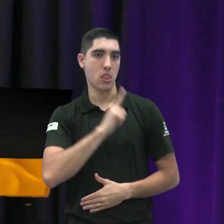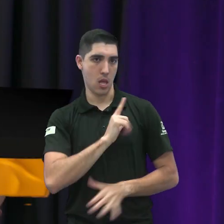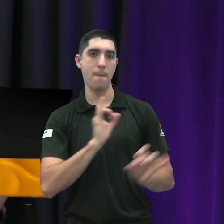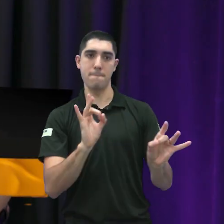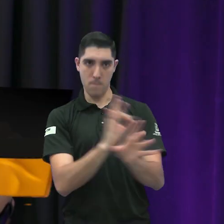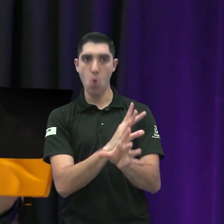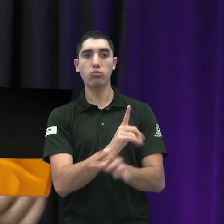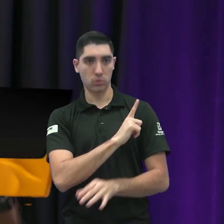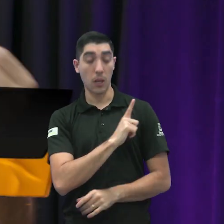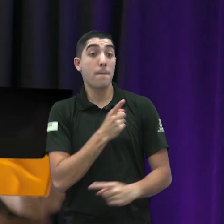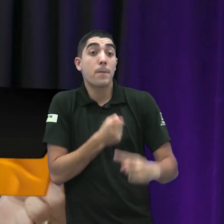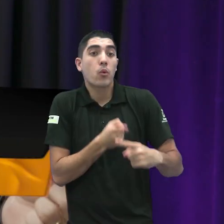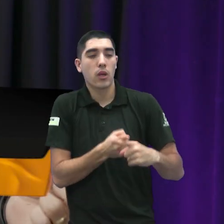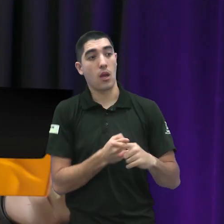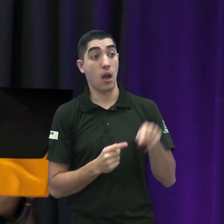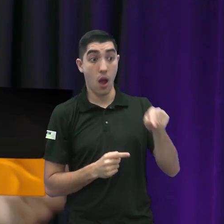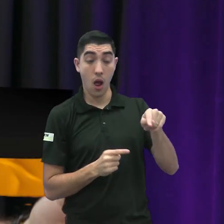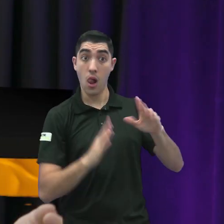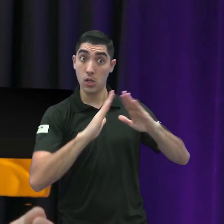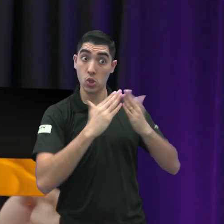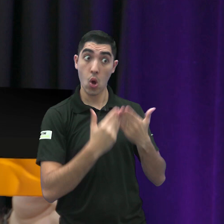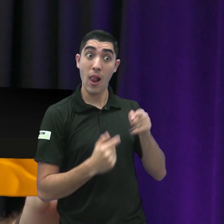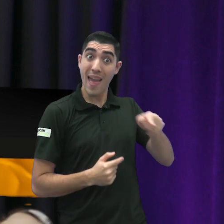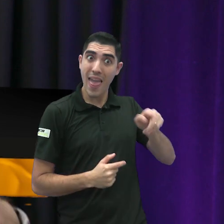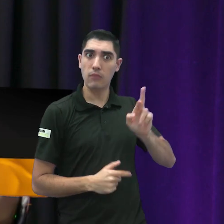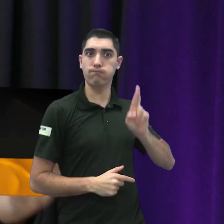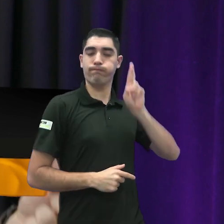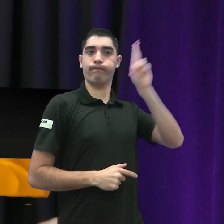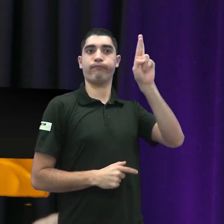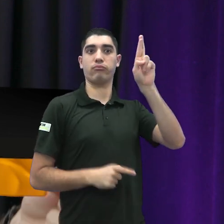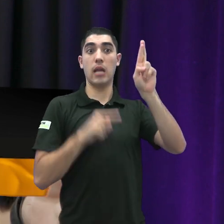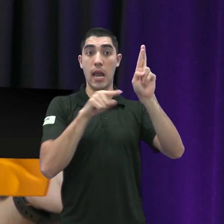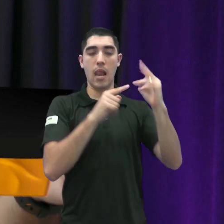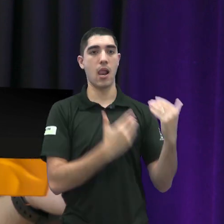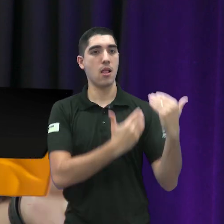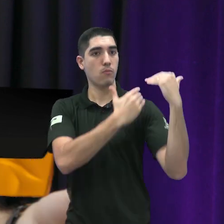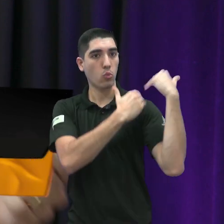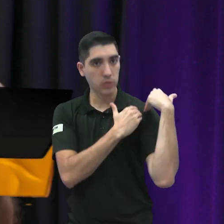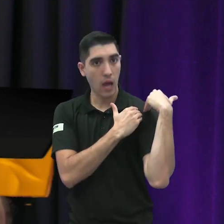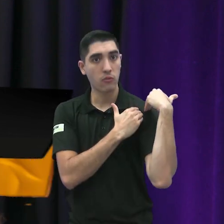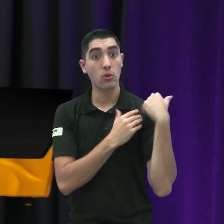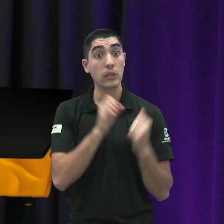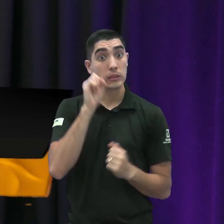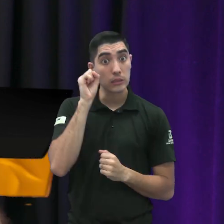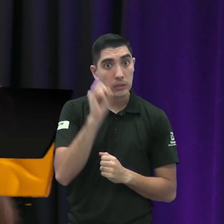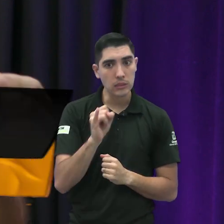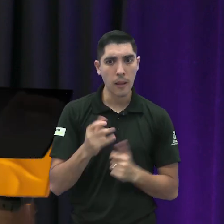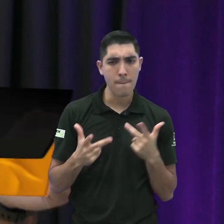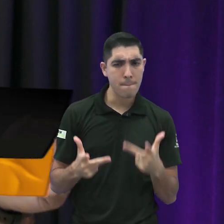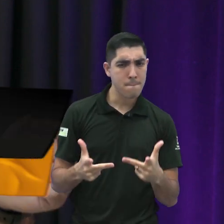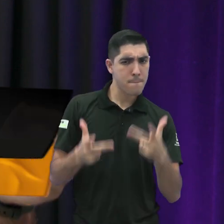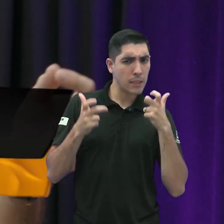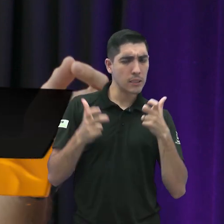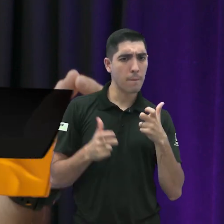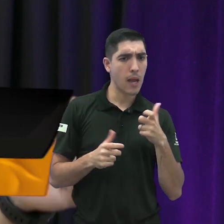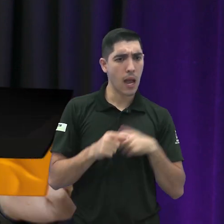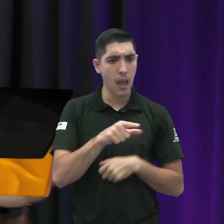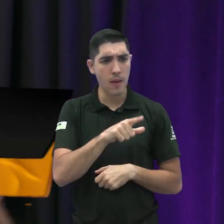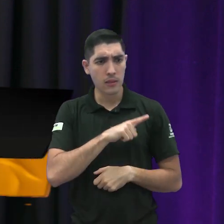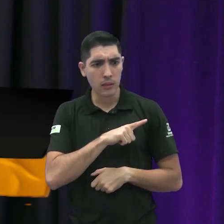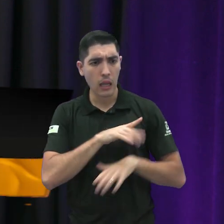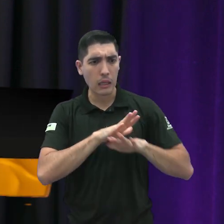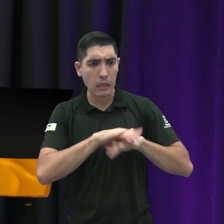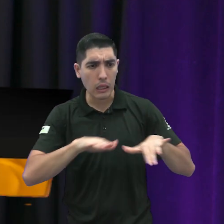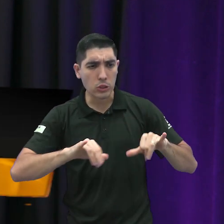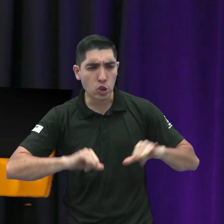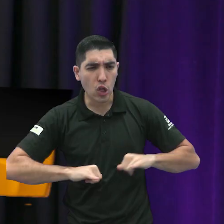é papel da escola, né? A partir dessa lei virou papel da escola notificar as autoridades, né?